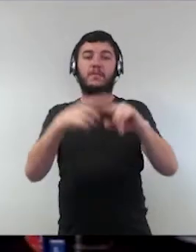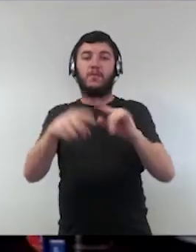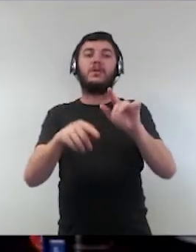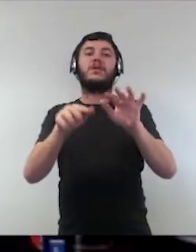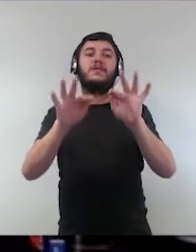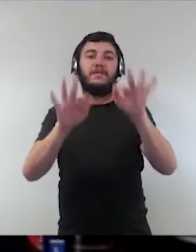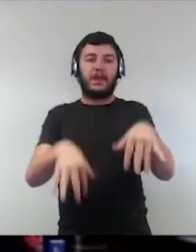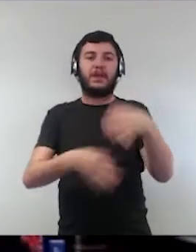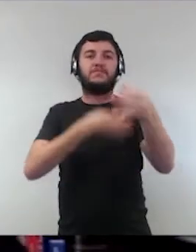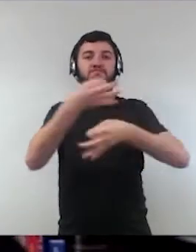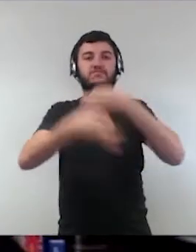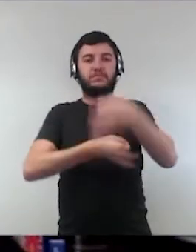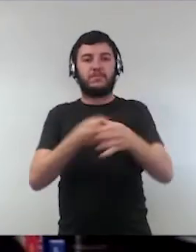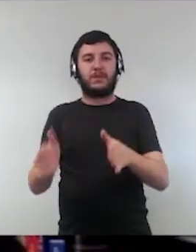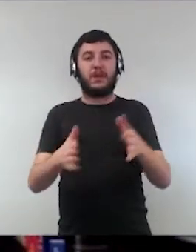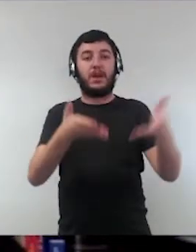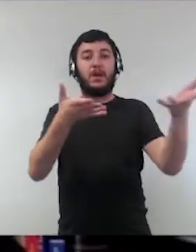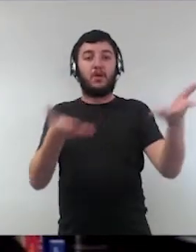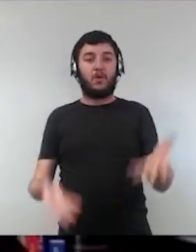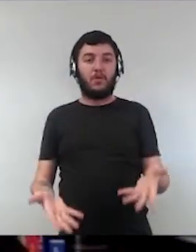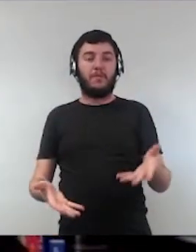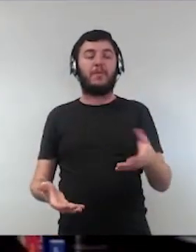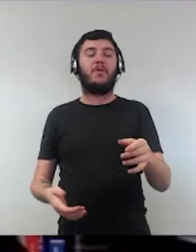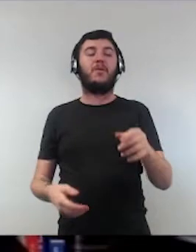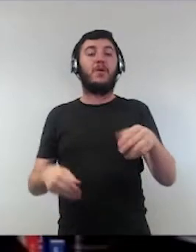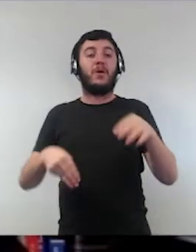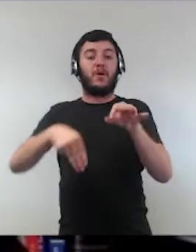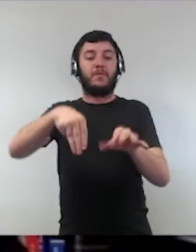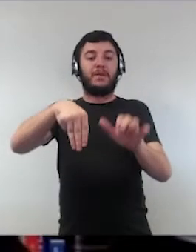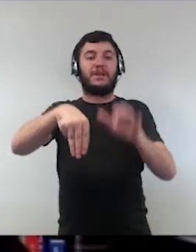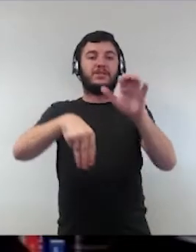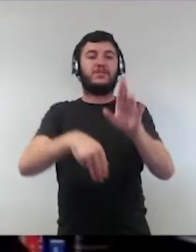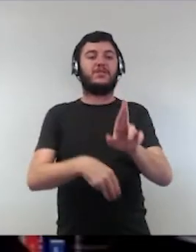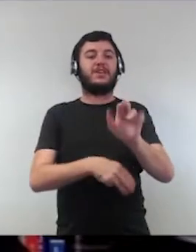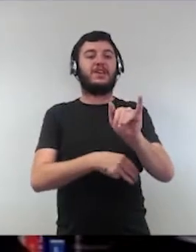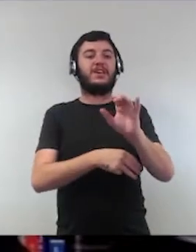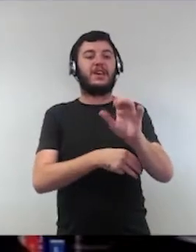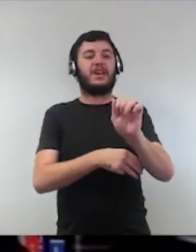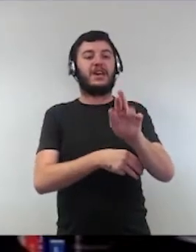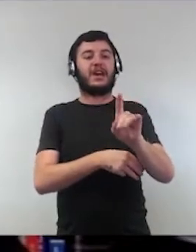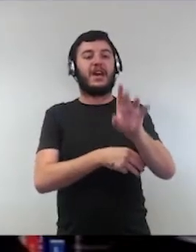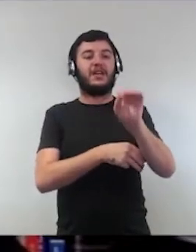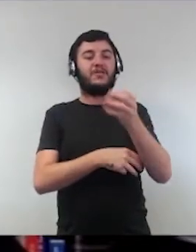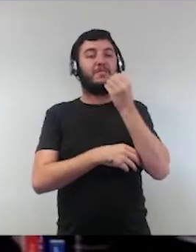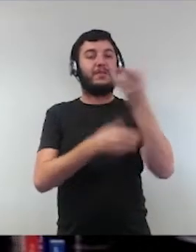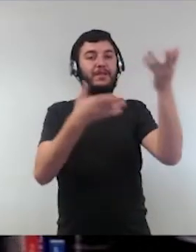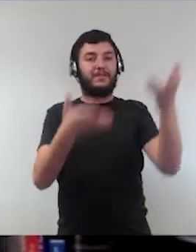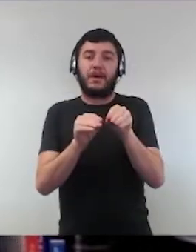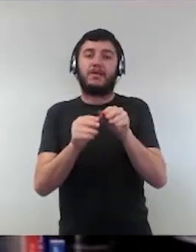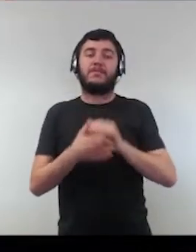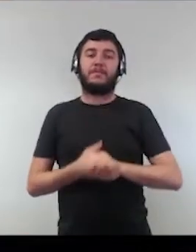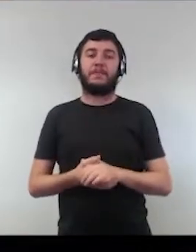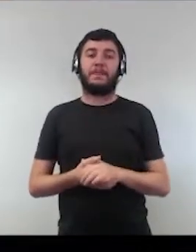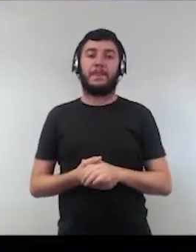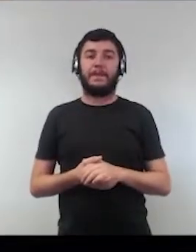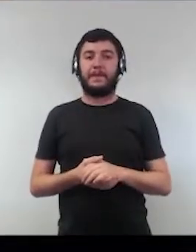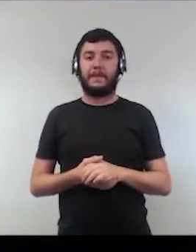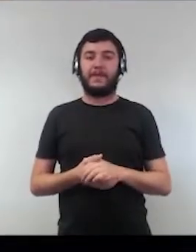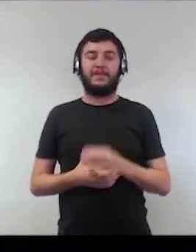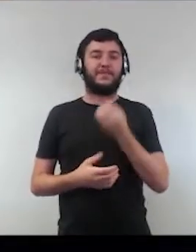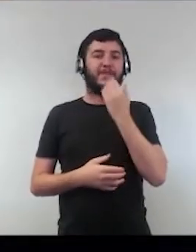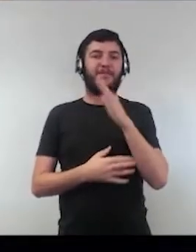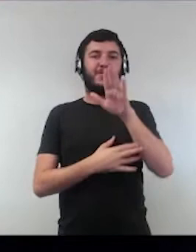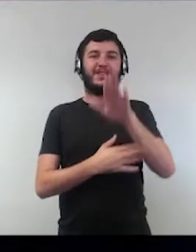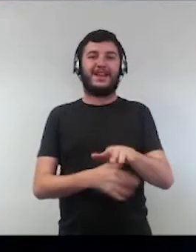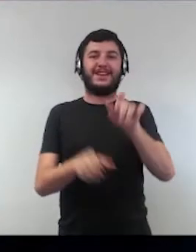portanto, já convido o ministro Ricardo Vilas Boas Cueva para fazer uso da palavra por 15 minutos. Ministro, seja bem-vindo. Boa tarde a todos.